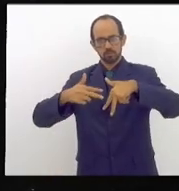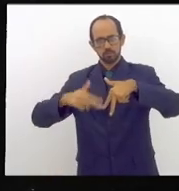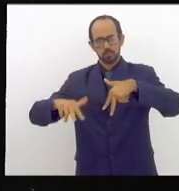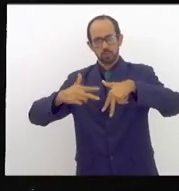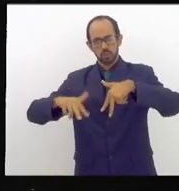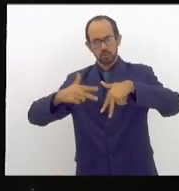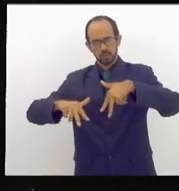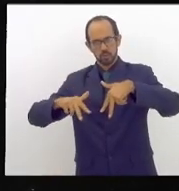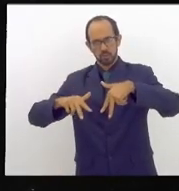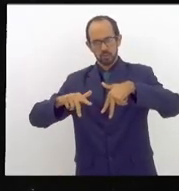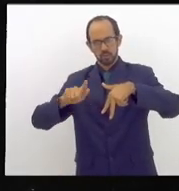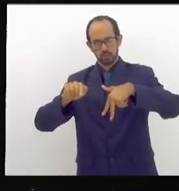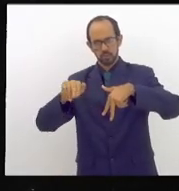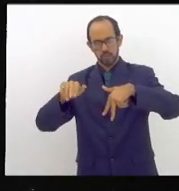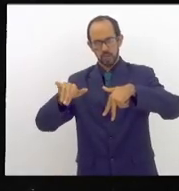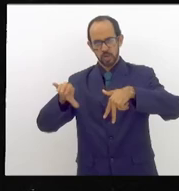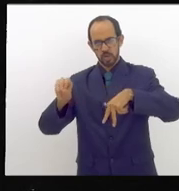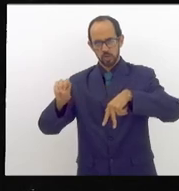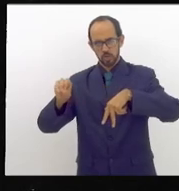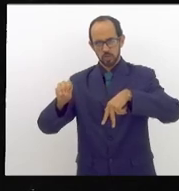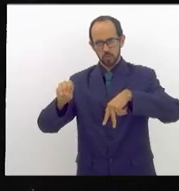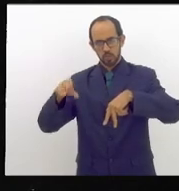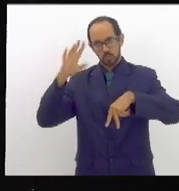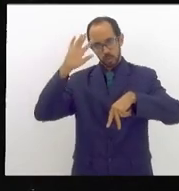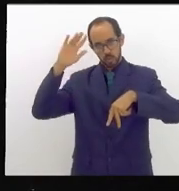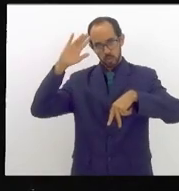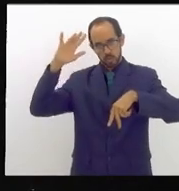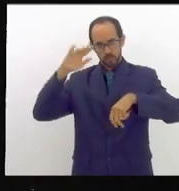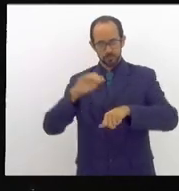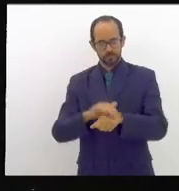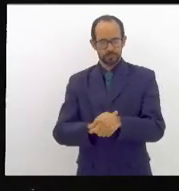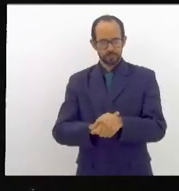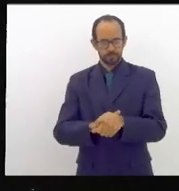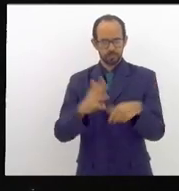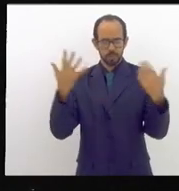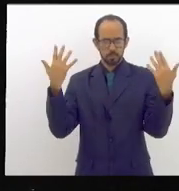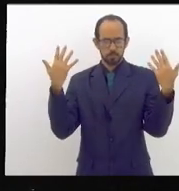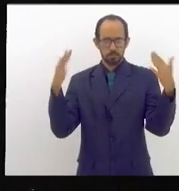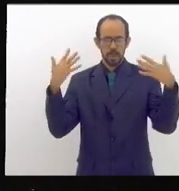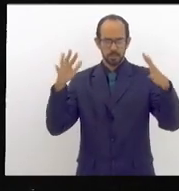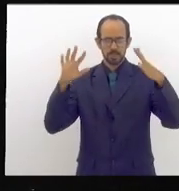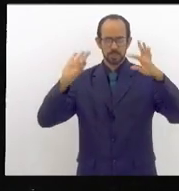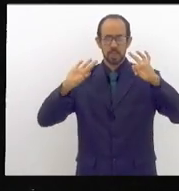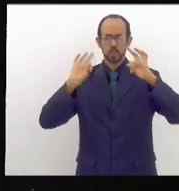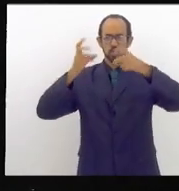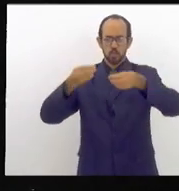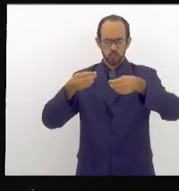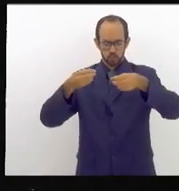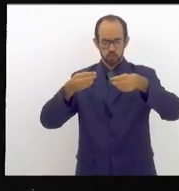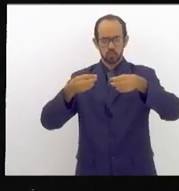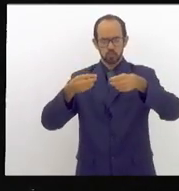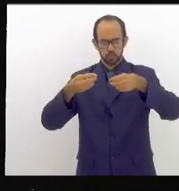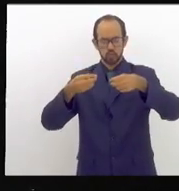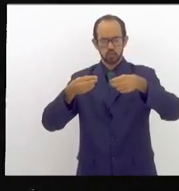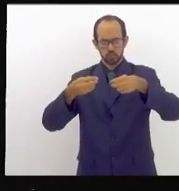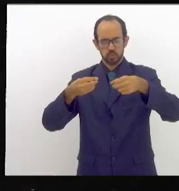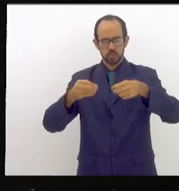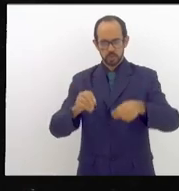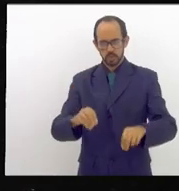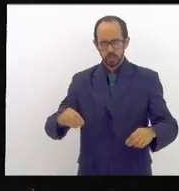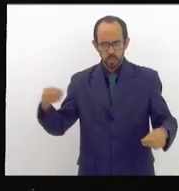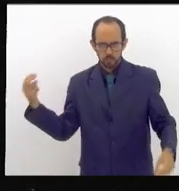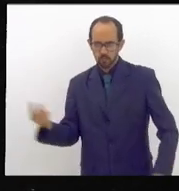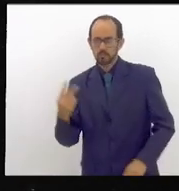princípios gostaria de parabenizar a todos que de forma digna e justa venceram